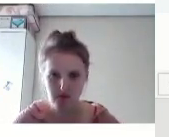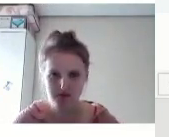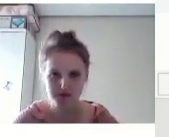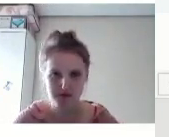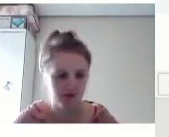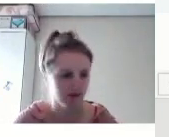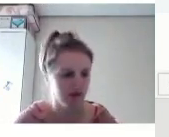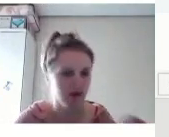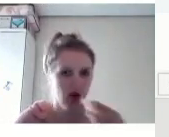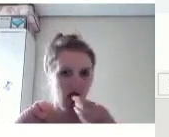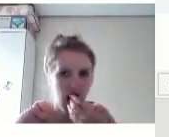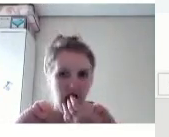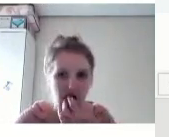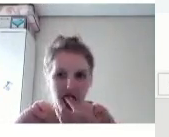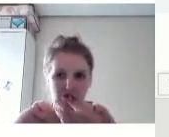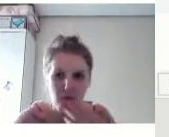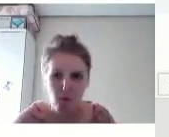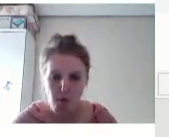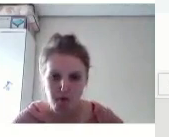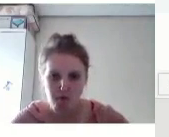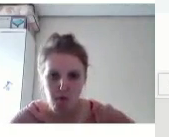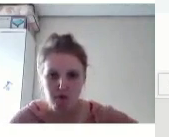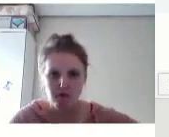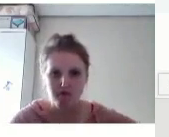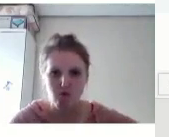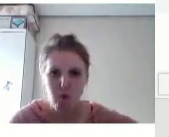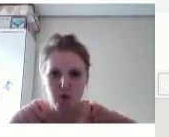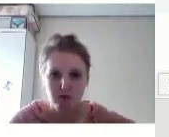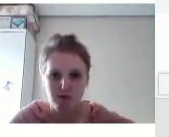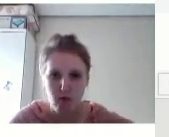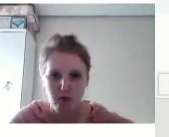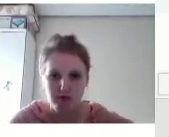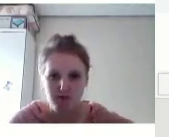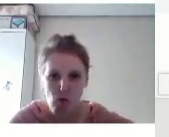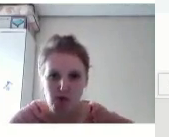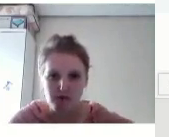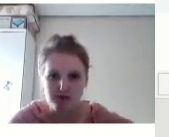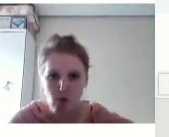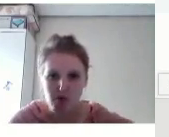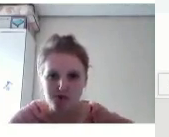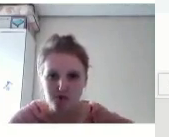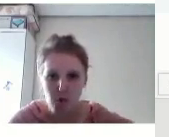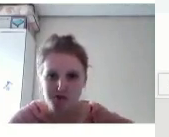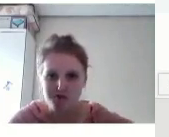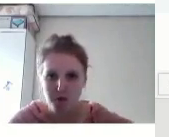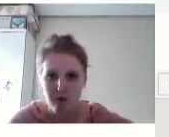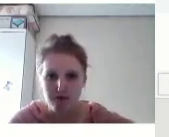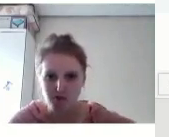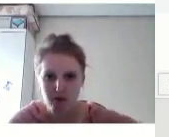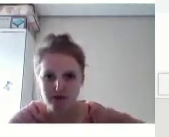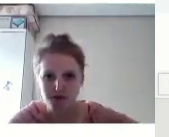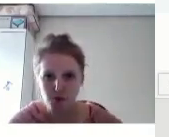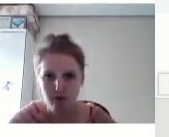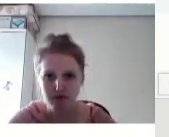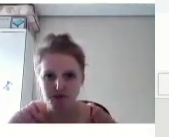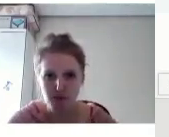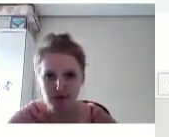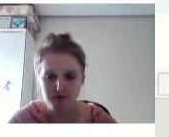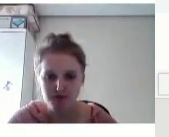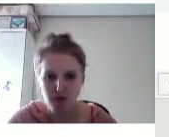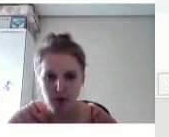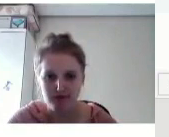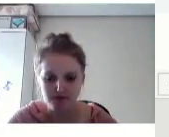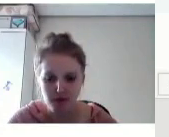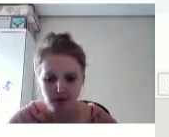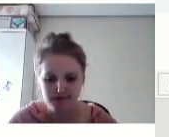que tem a mesma cara, né, o mesmo shape que em mecânica clássica, certo? Então, essas duas equações, que são as equações